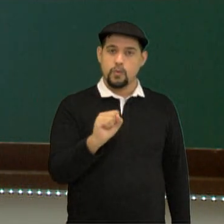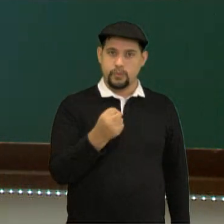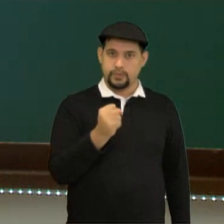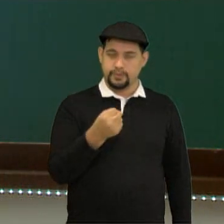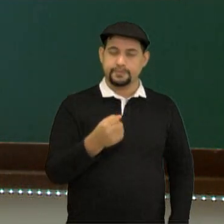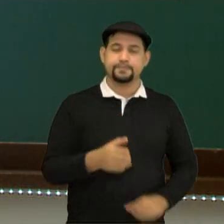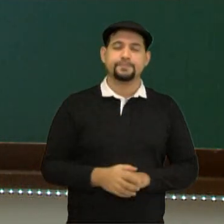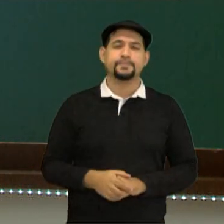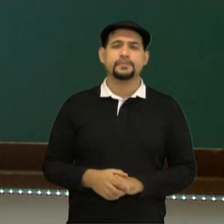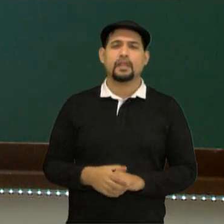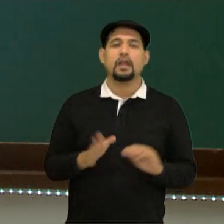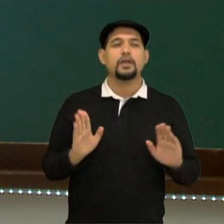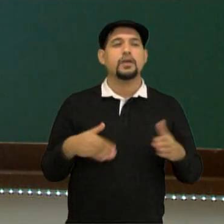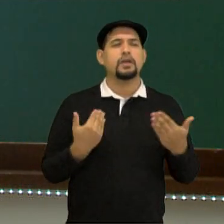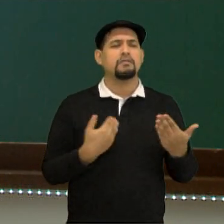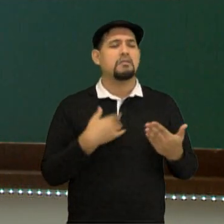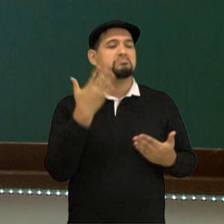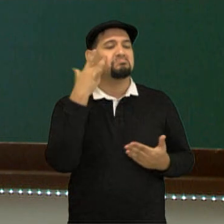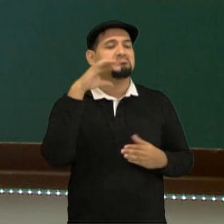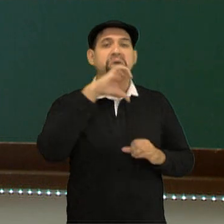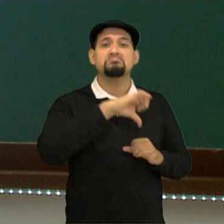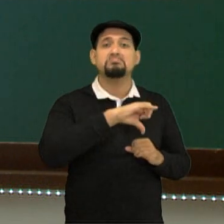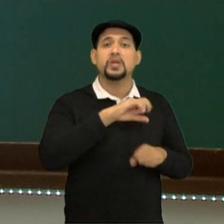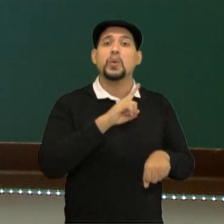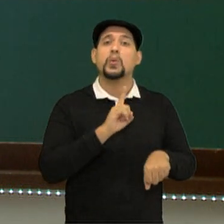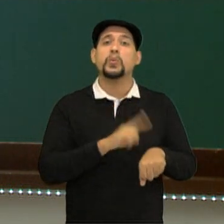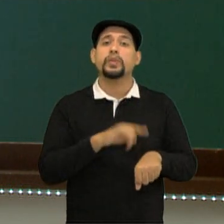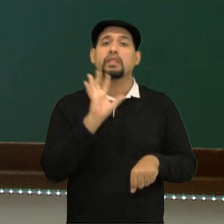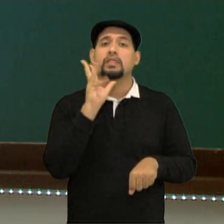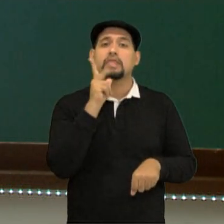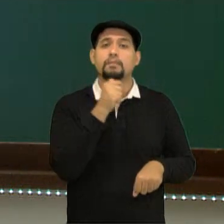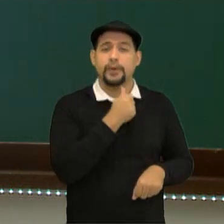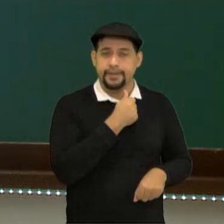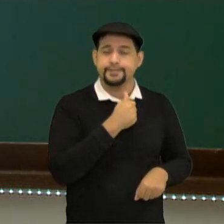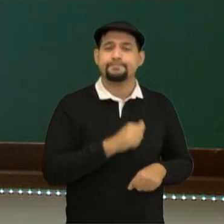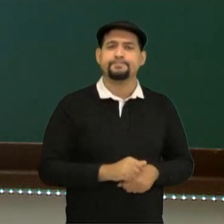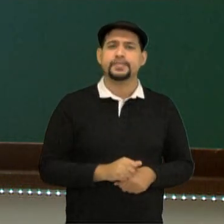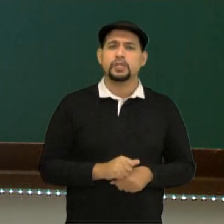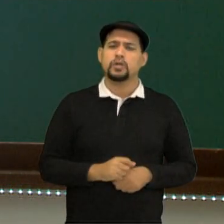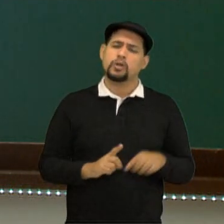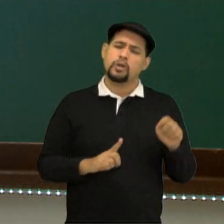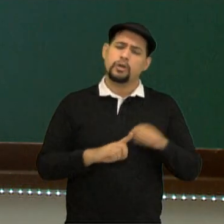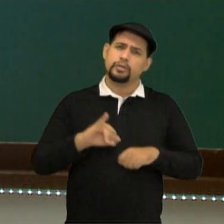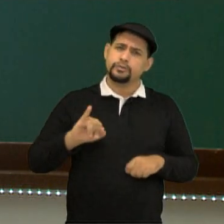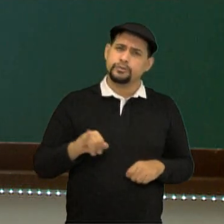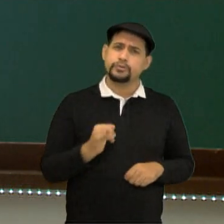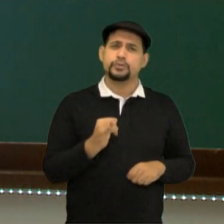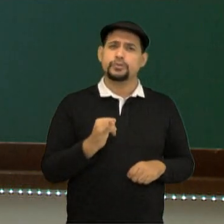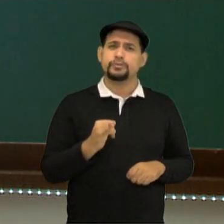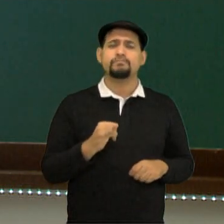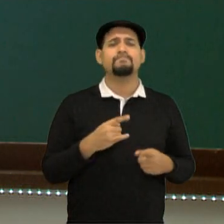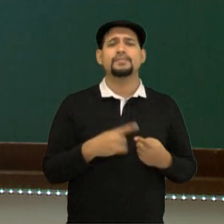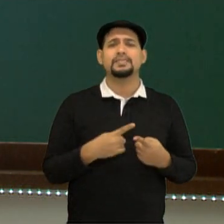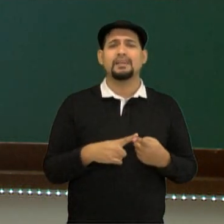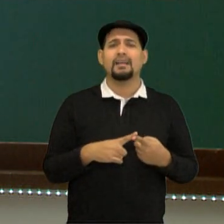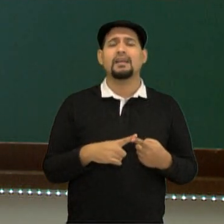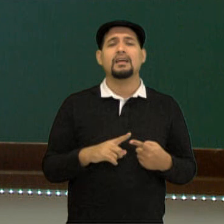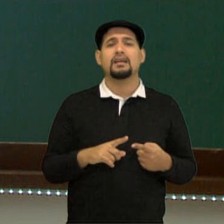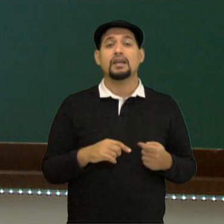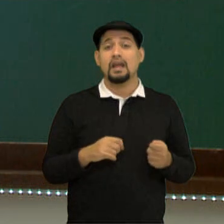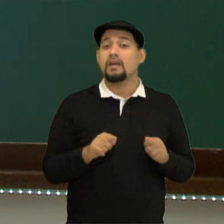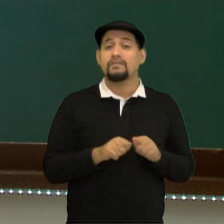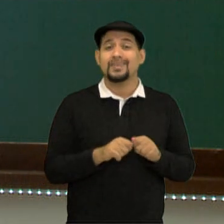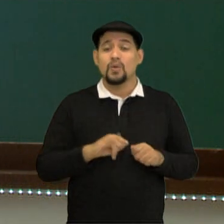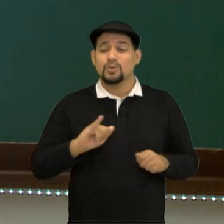1.731,68. E qual que é a nossa incógnita? O tempo que isso vai demorar. Como é juro composto, a formulazinha do juro composto, o montante igual